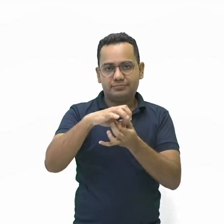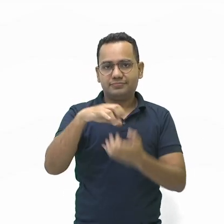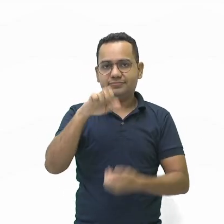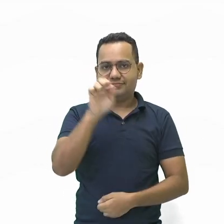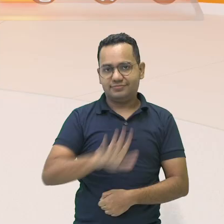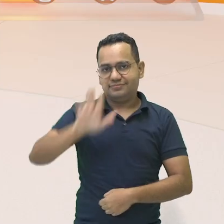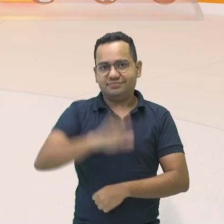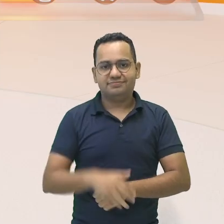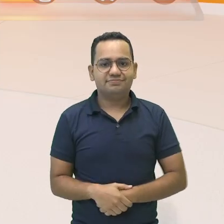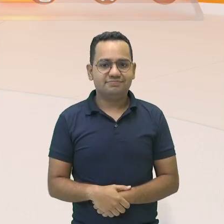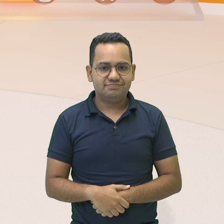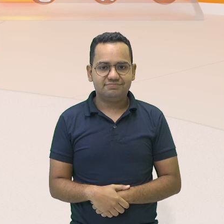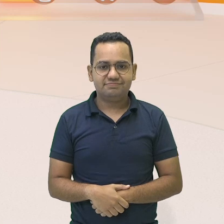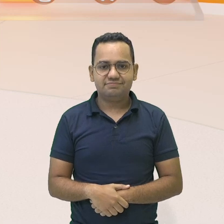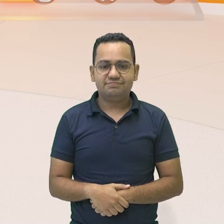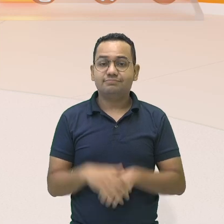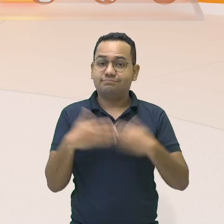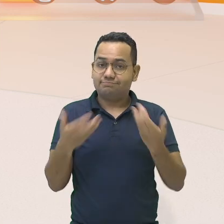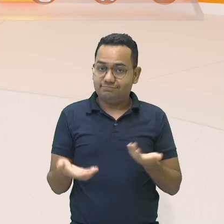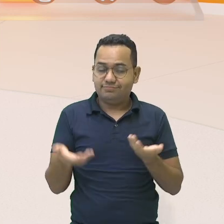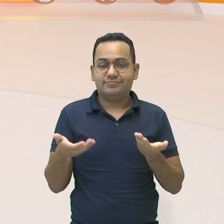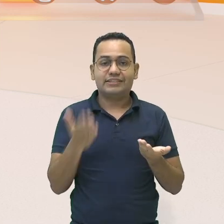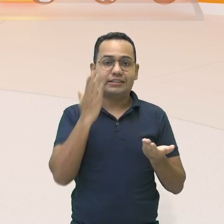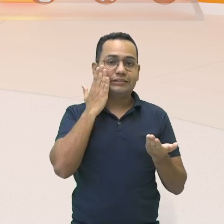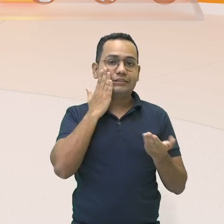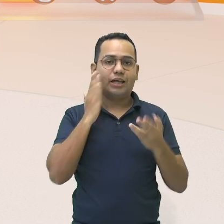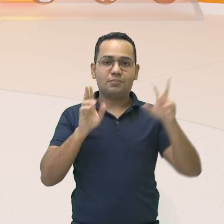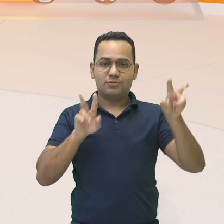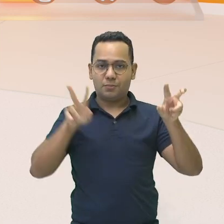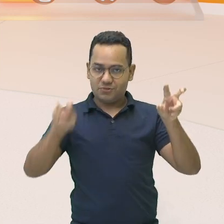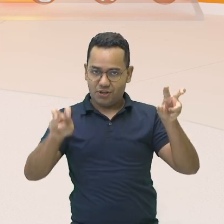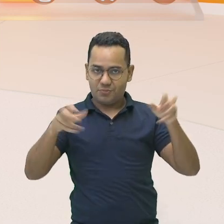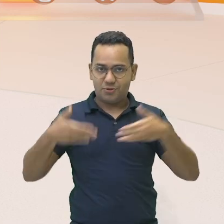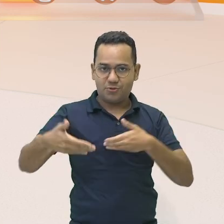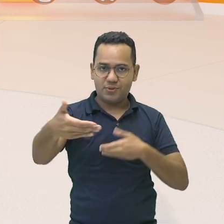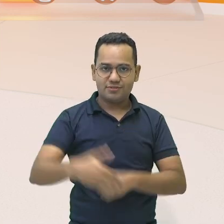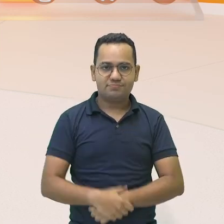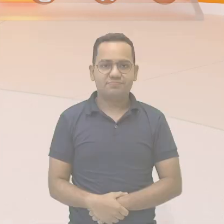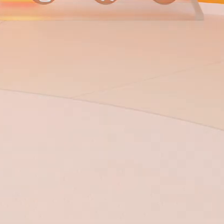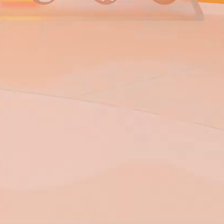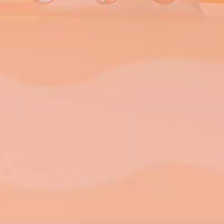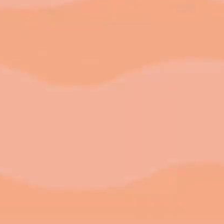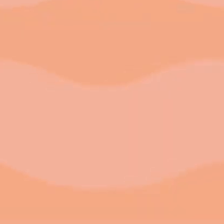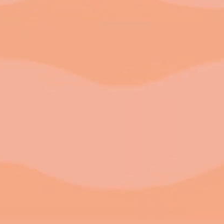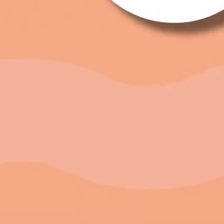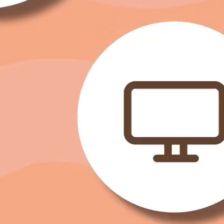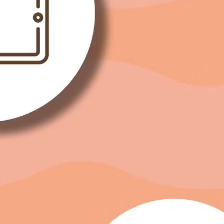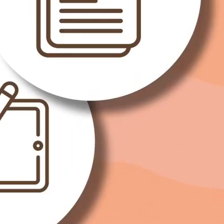nacional. Agora que você já conhece o objeto de conhecimento da nossa aula, vamos de conteúdo.